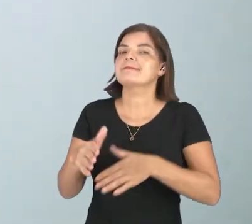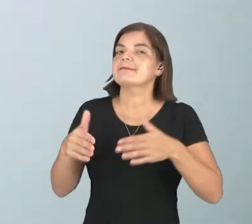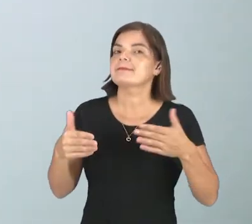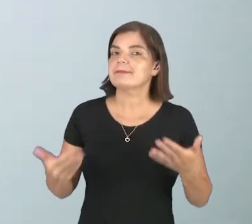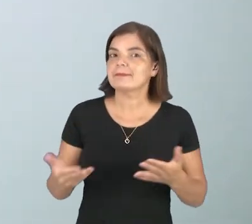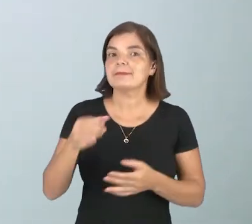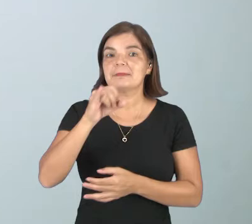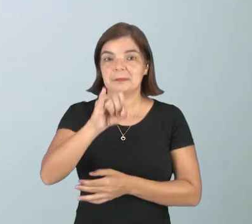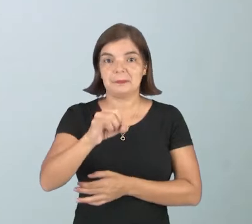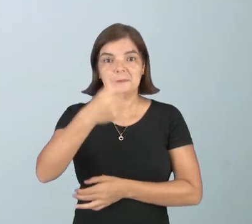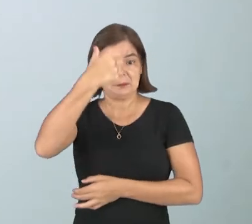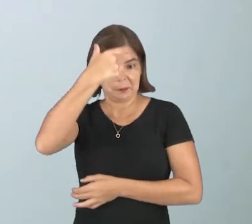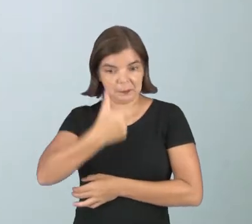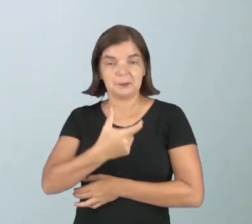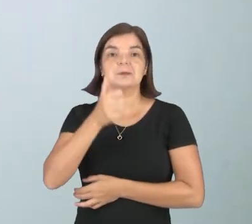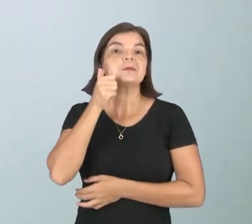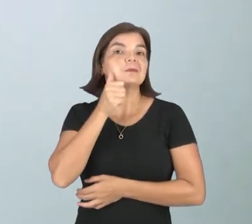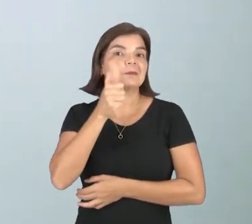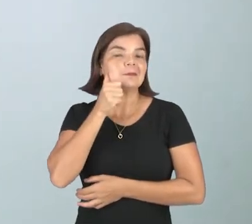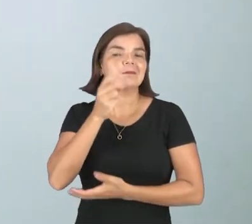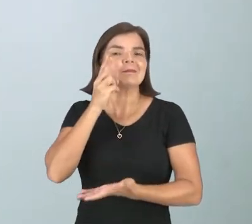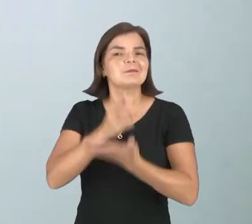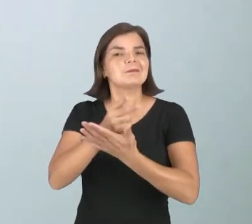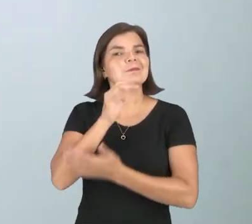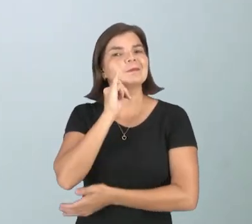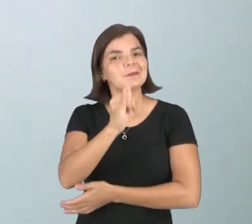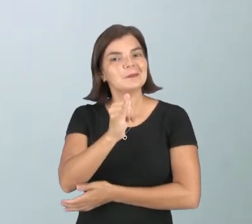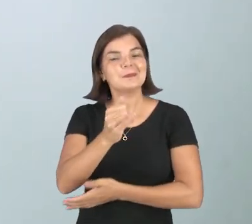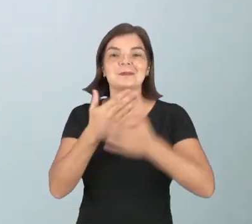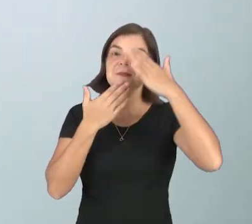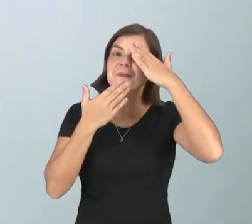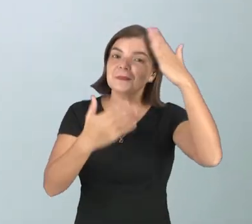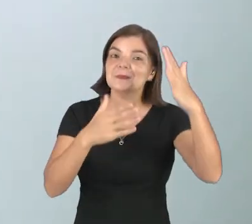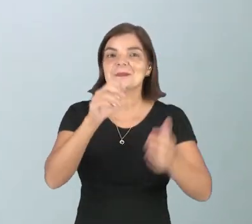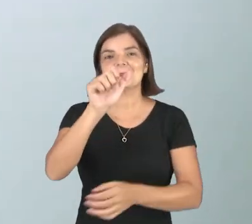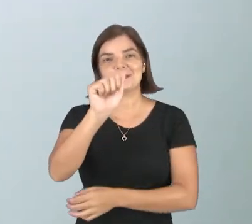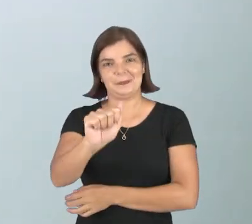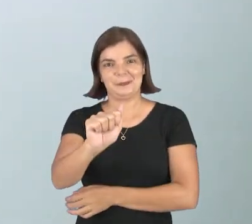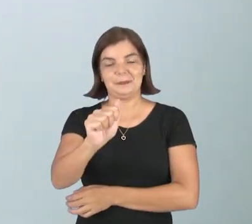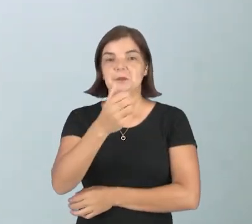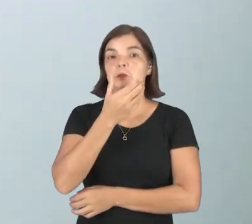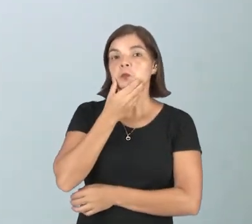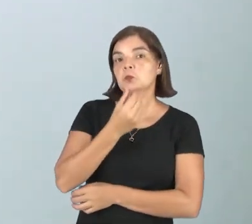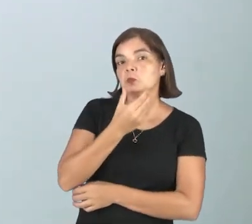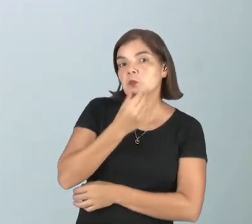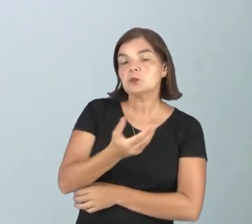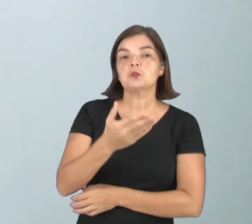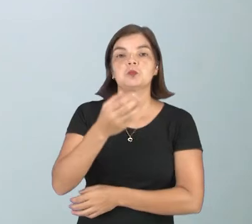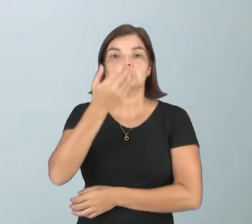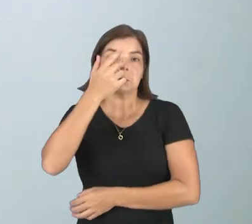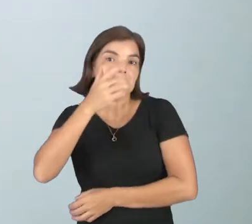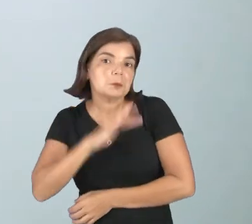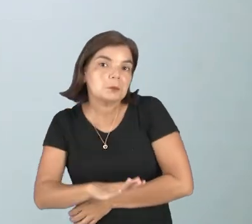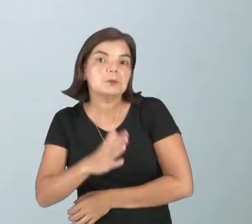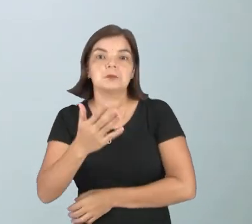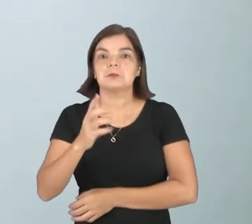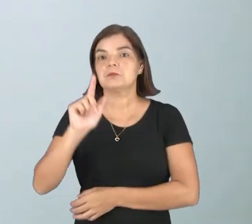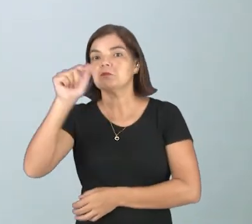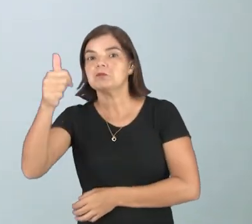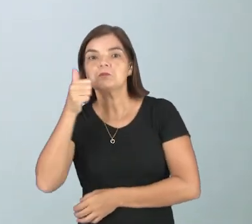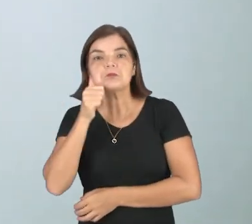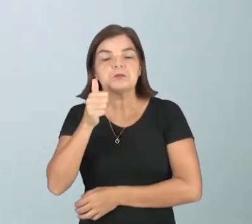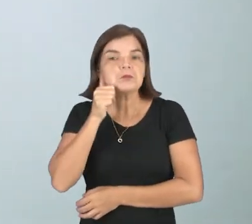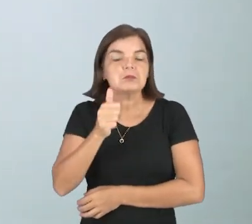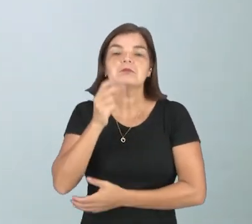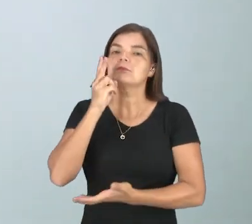Então, se eu sou do gênero feminino, eu sempre falarei obrigada, seja para um homem, seja para uma criança, seja para outra